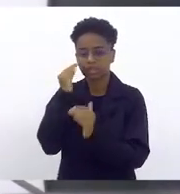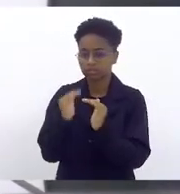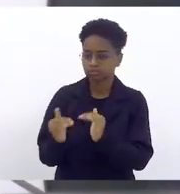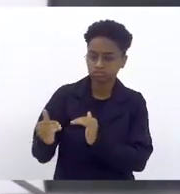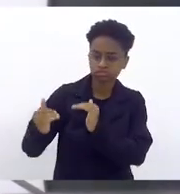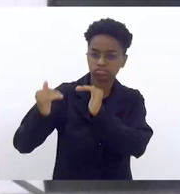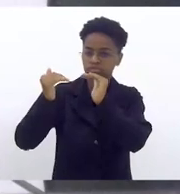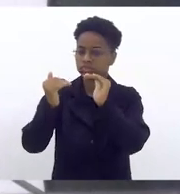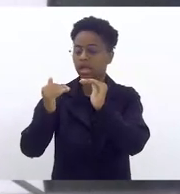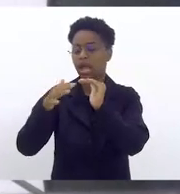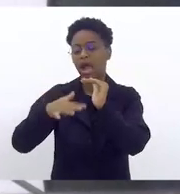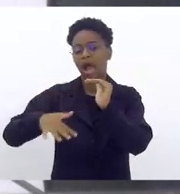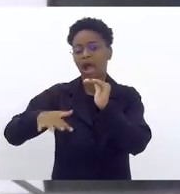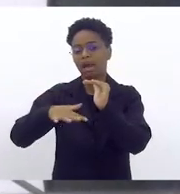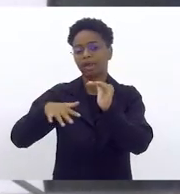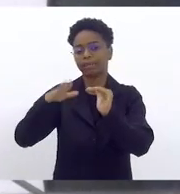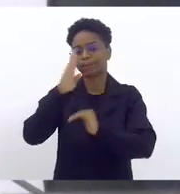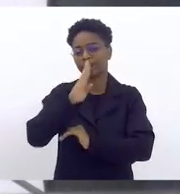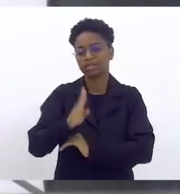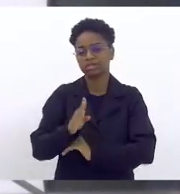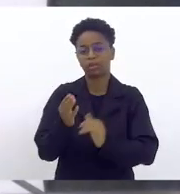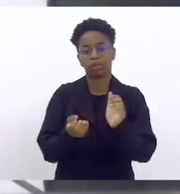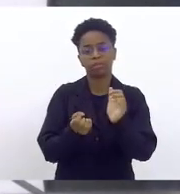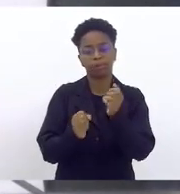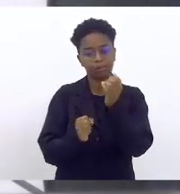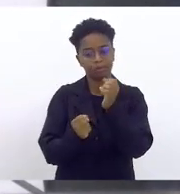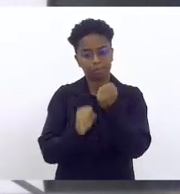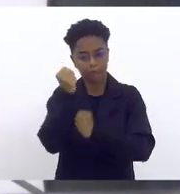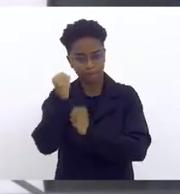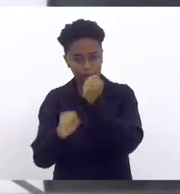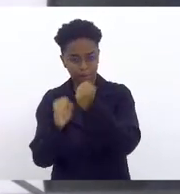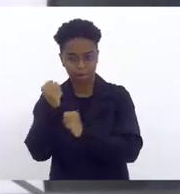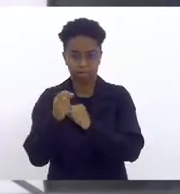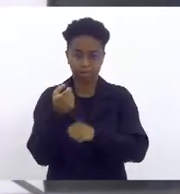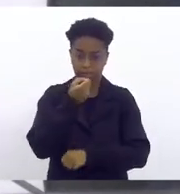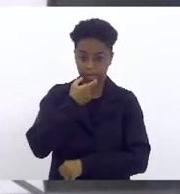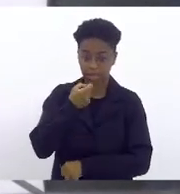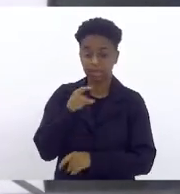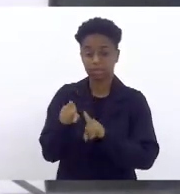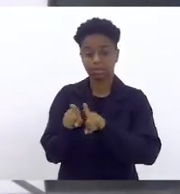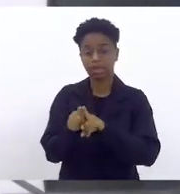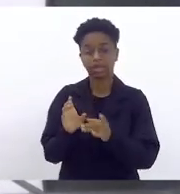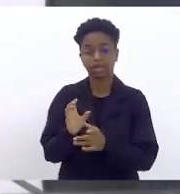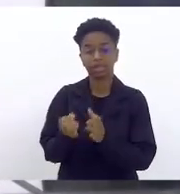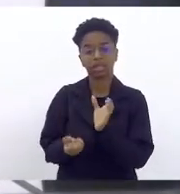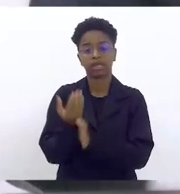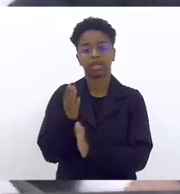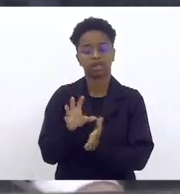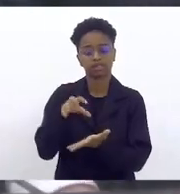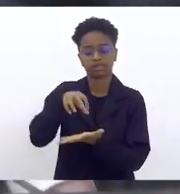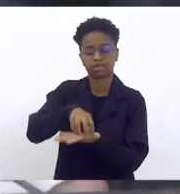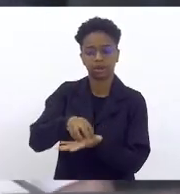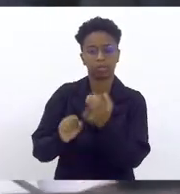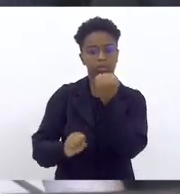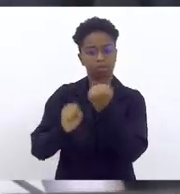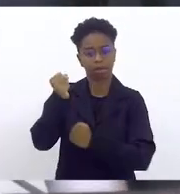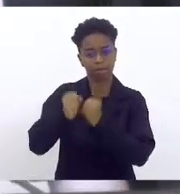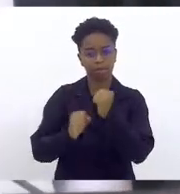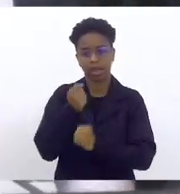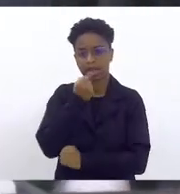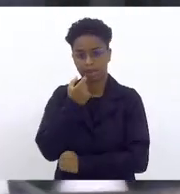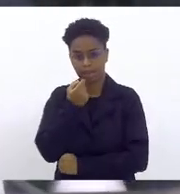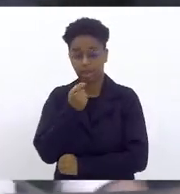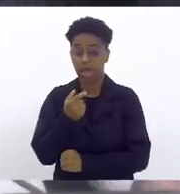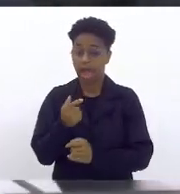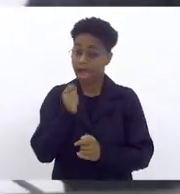soberania Nacional na produção de medicamentos a criação da central de medicamentos ainda na ditadura militar